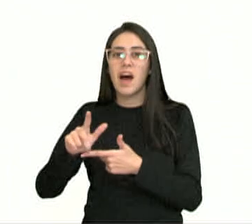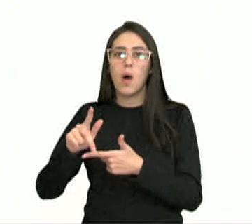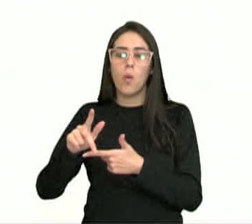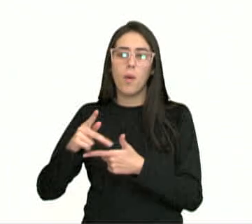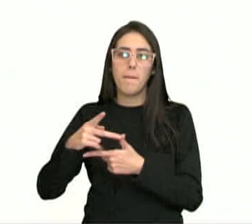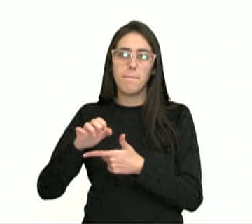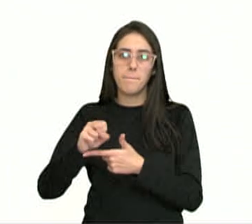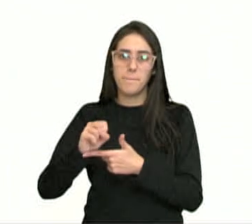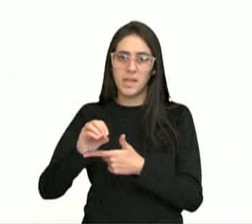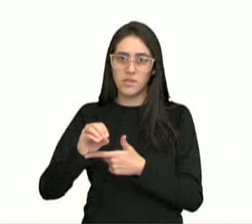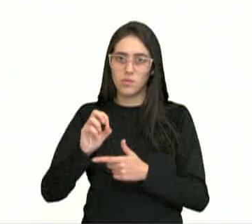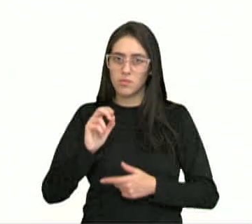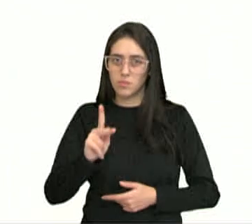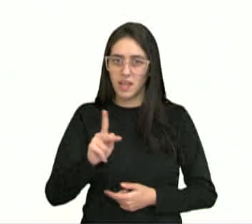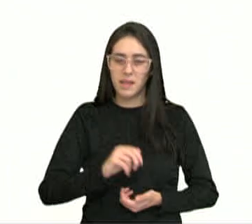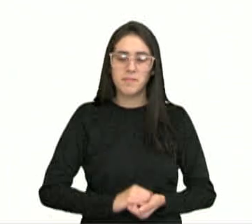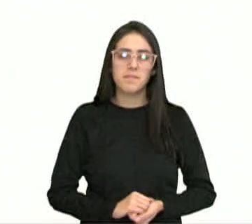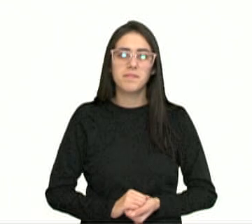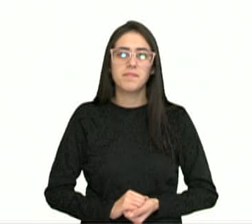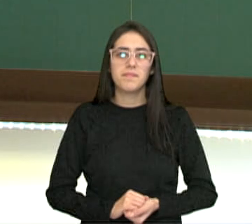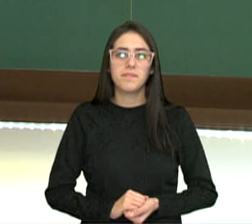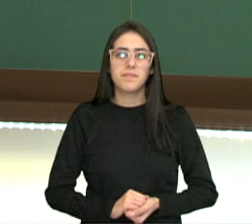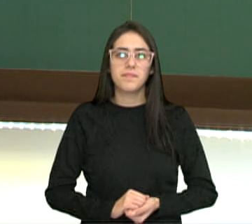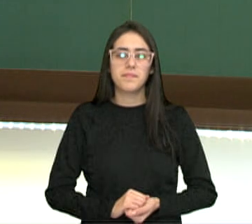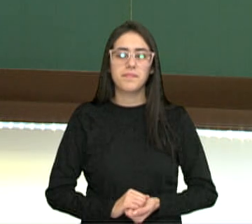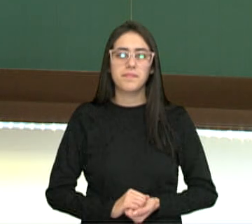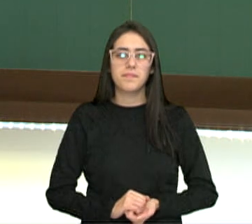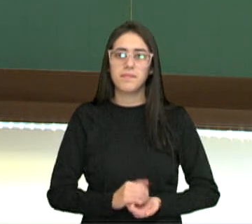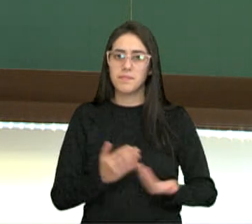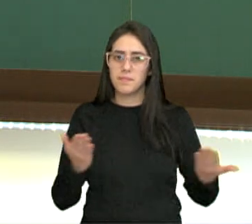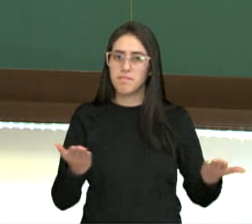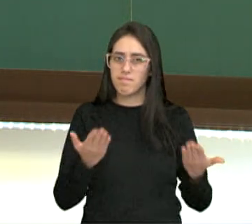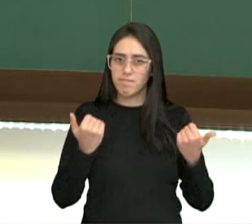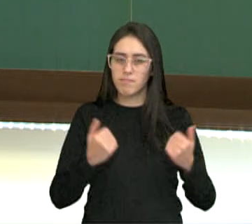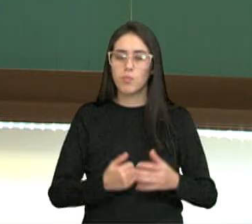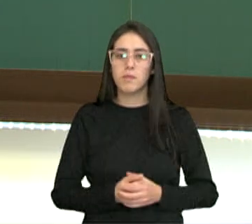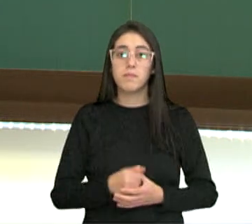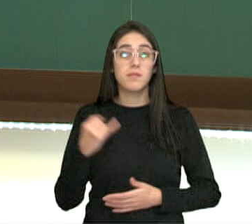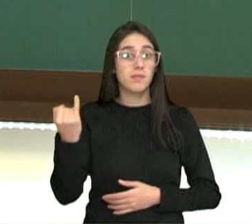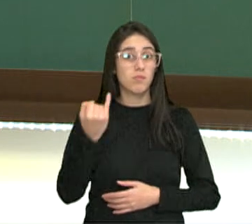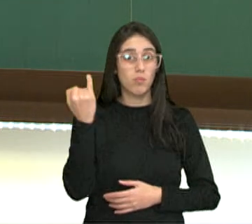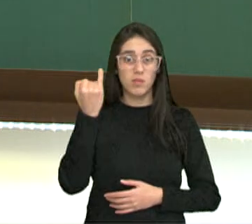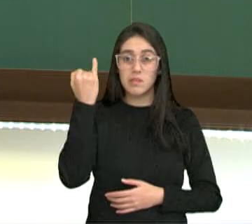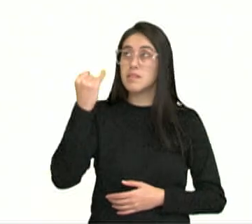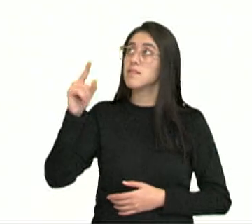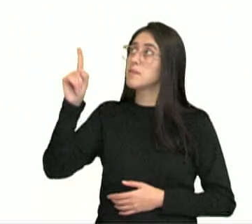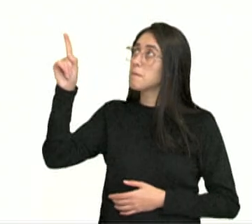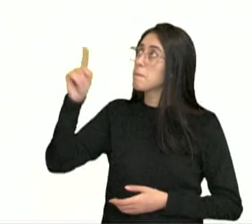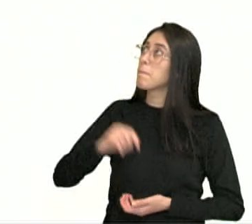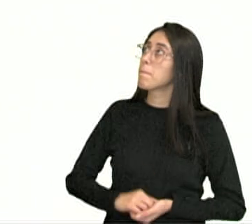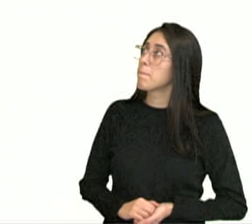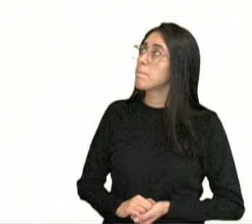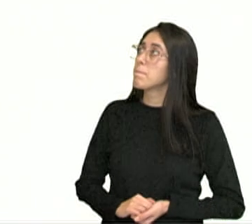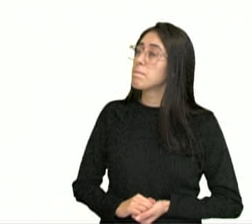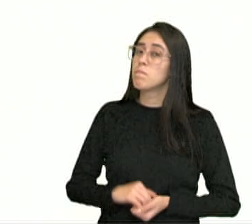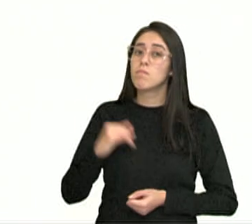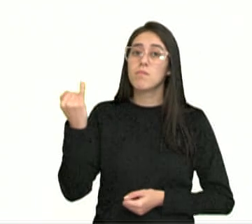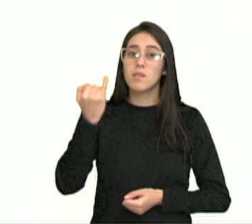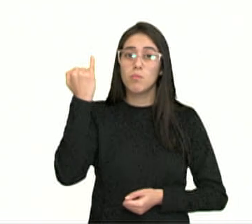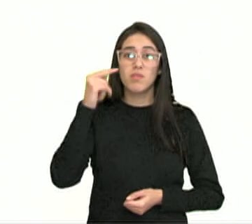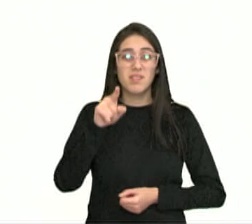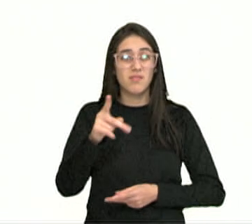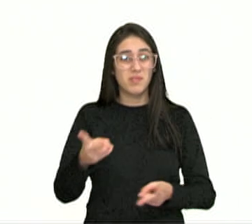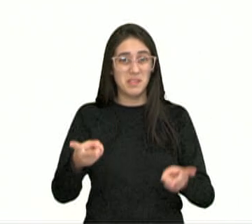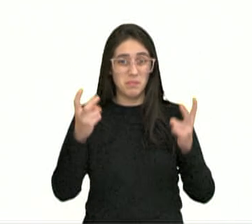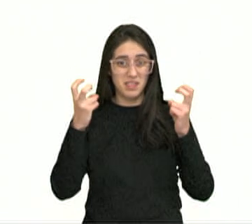pela soma dos pesos, ok? Então, vamos lá. Importante. É importante você